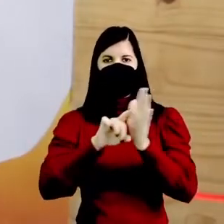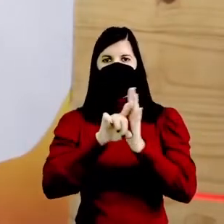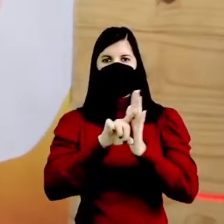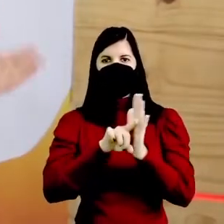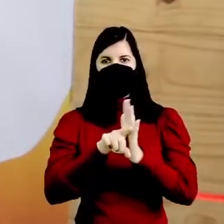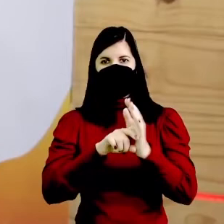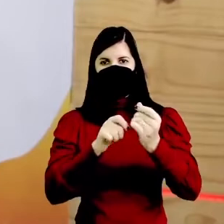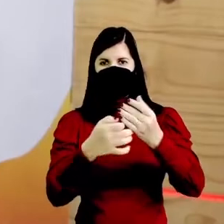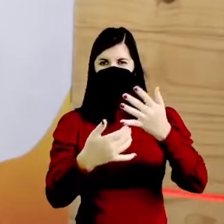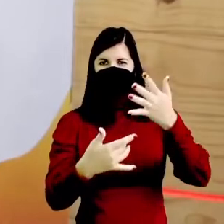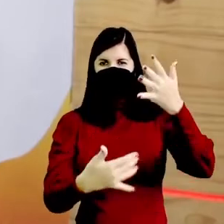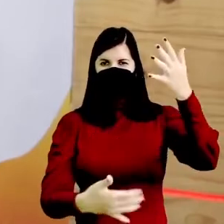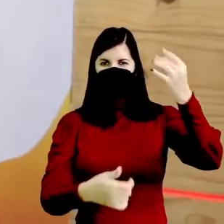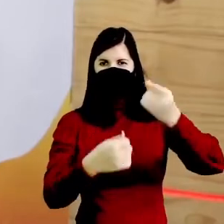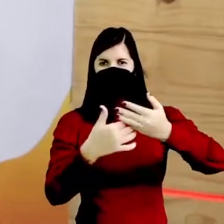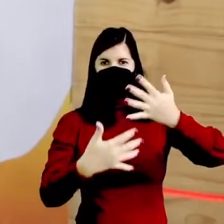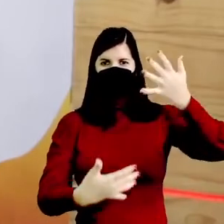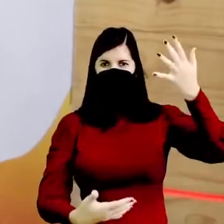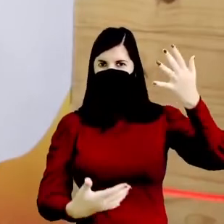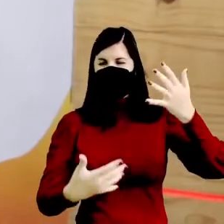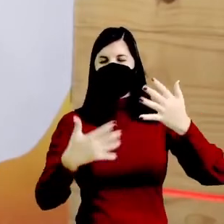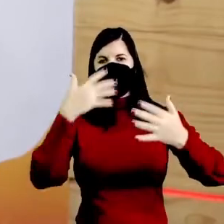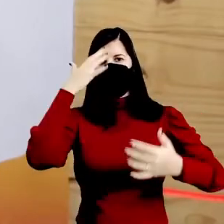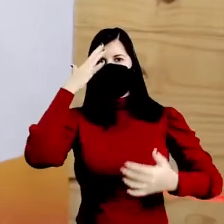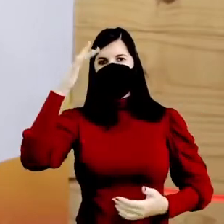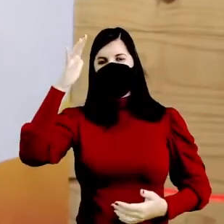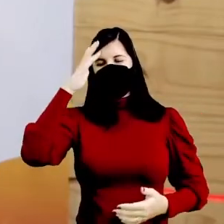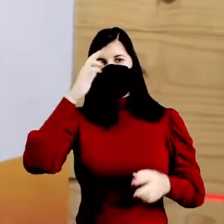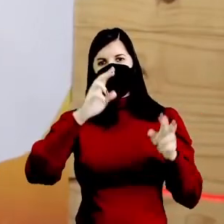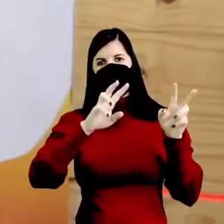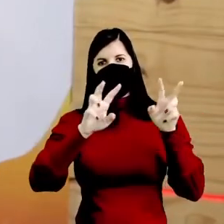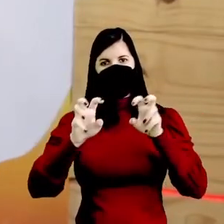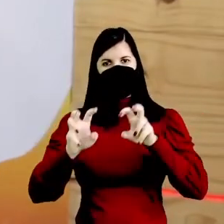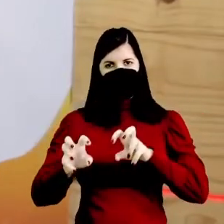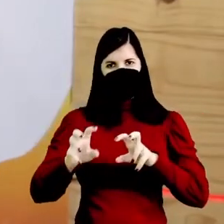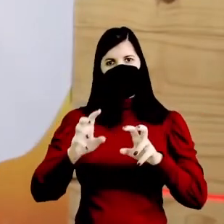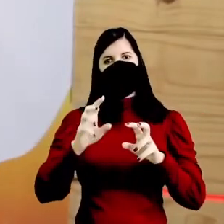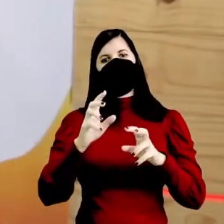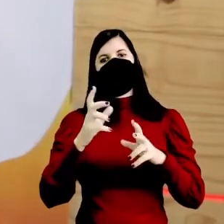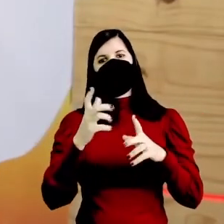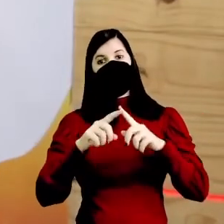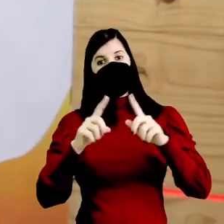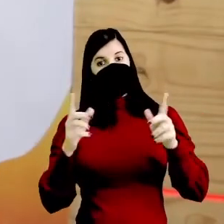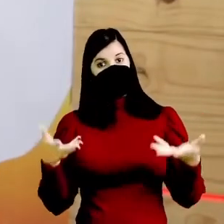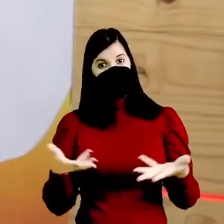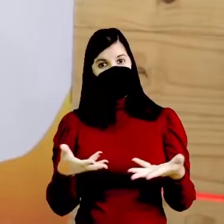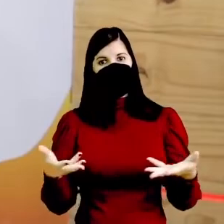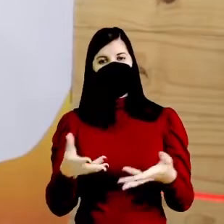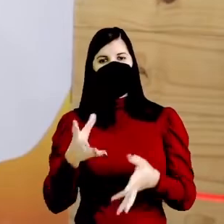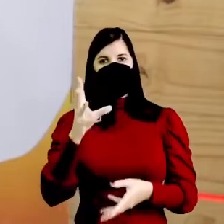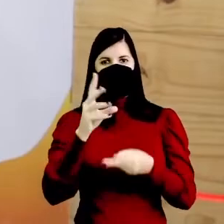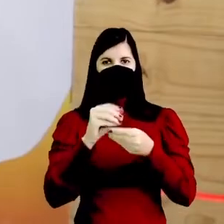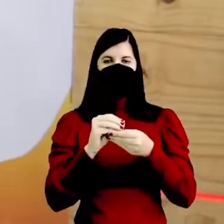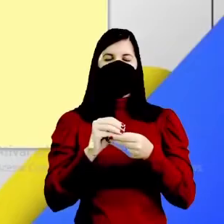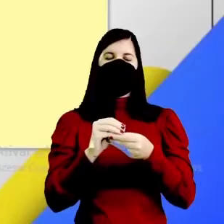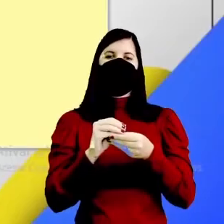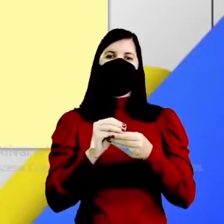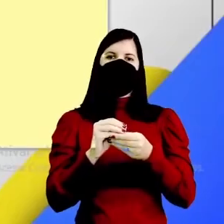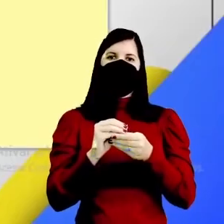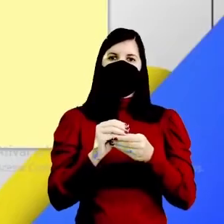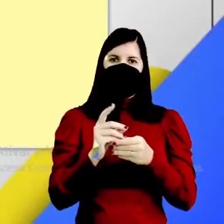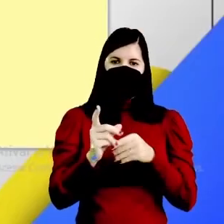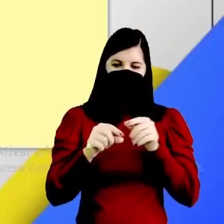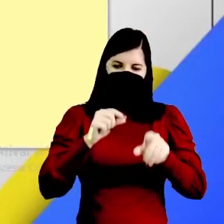achar diversas teorias, diversos conteúdos interessantes sobre ele, mas a gente aqui vai só resumir, dar aquela